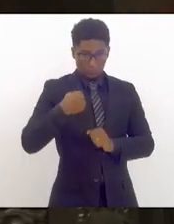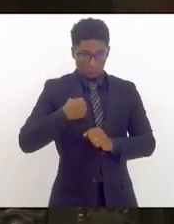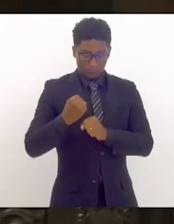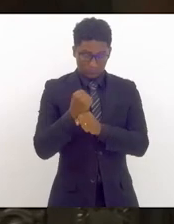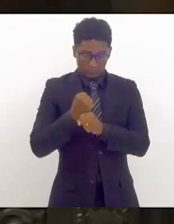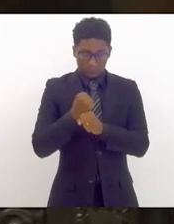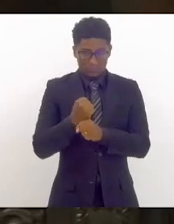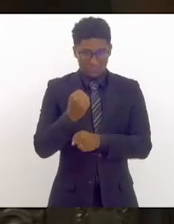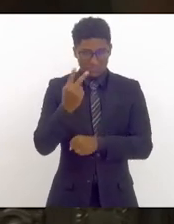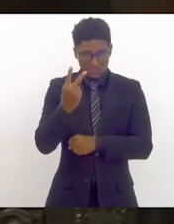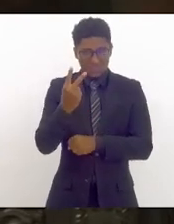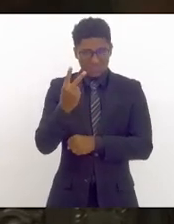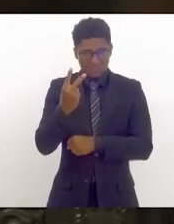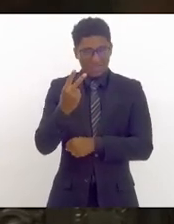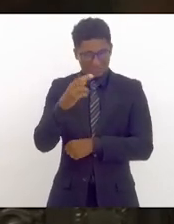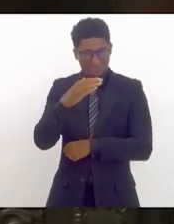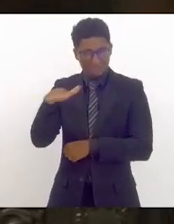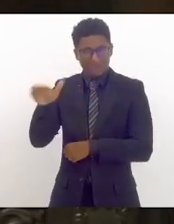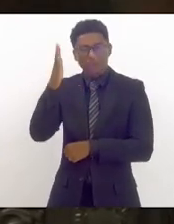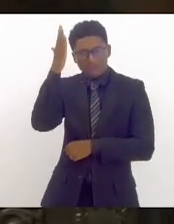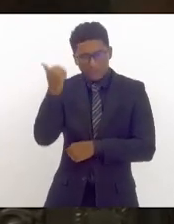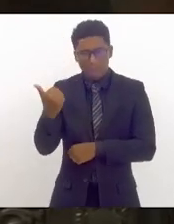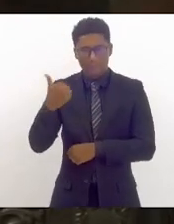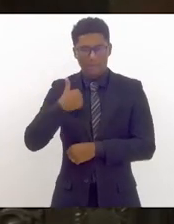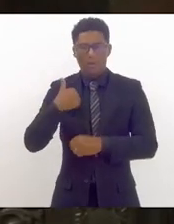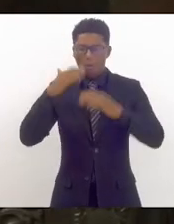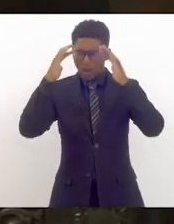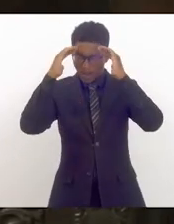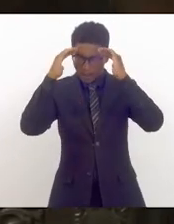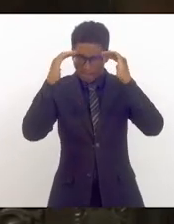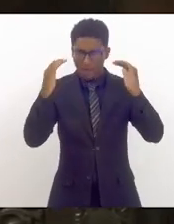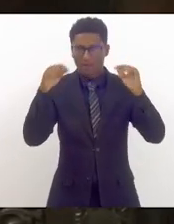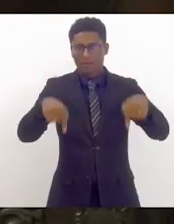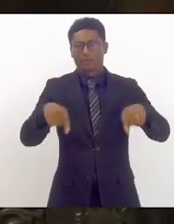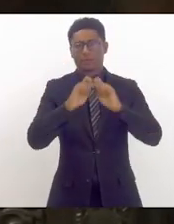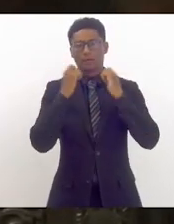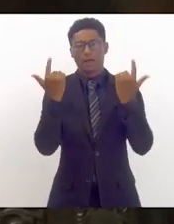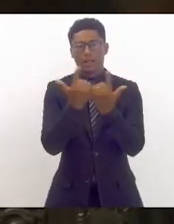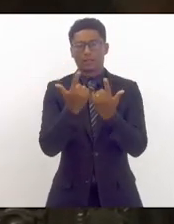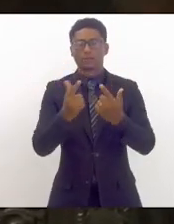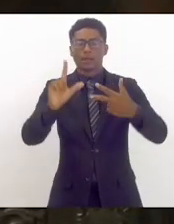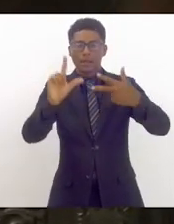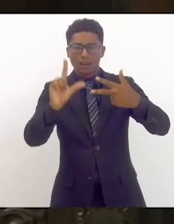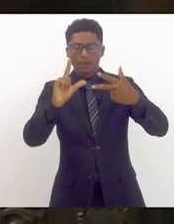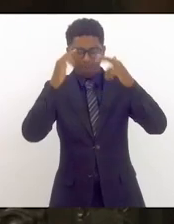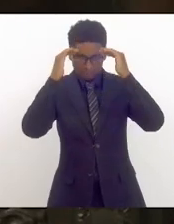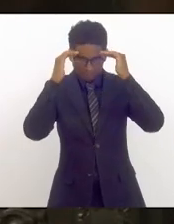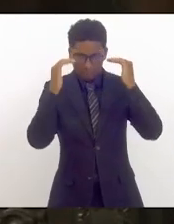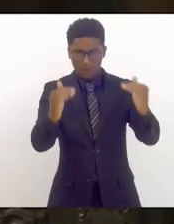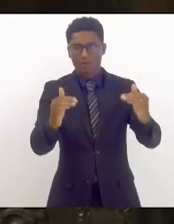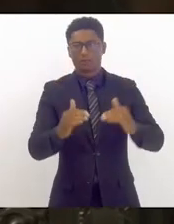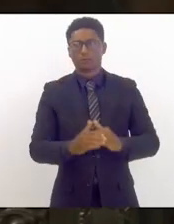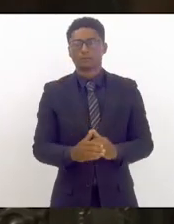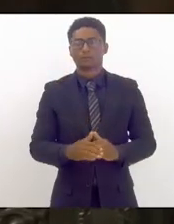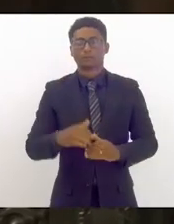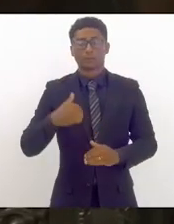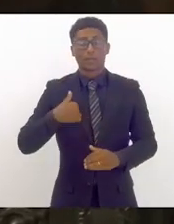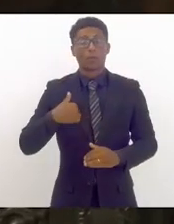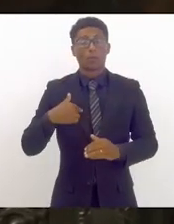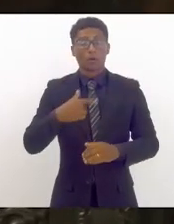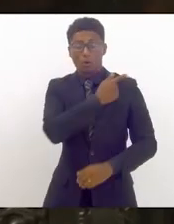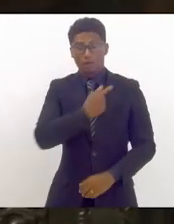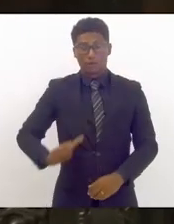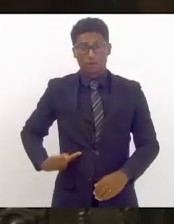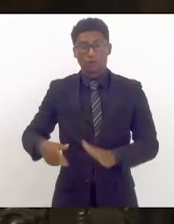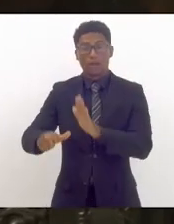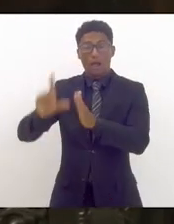2 anos e meio sabe do meu profundo respeito a essa casa e ao trabalho do Legislativo. Antes de ser governador, fui assessor